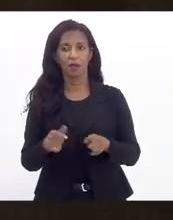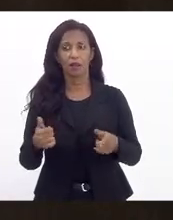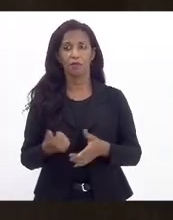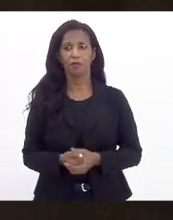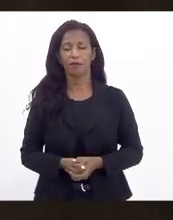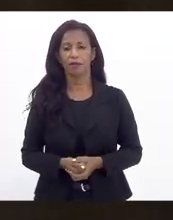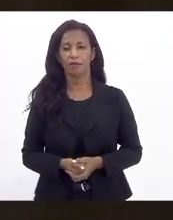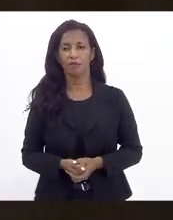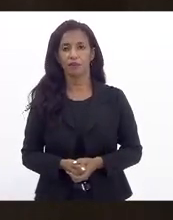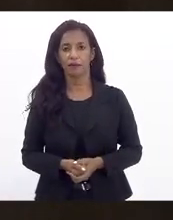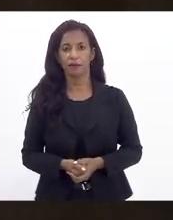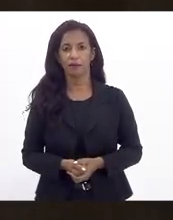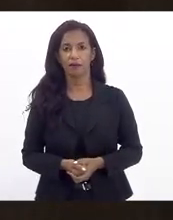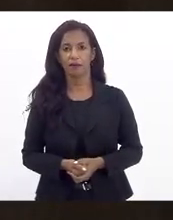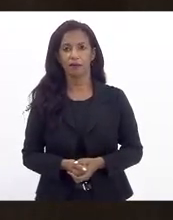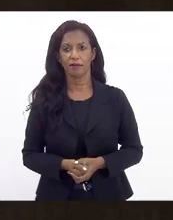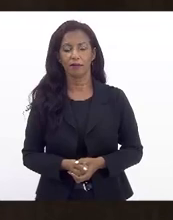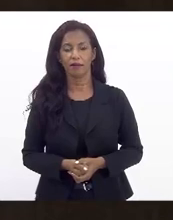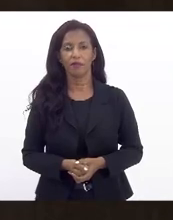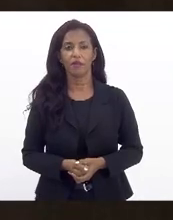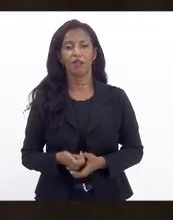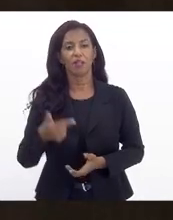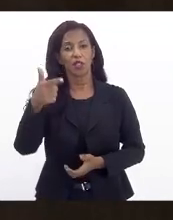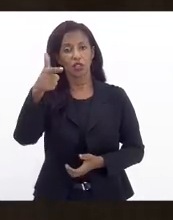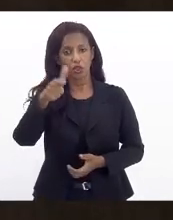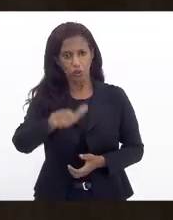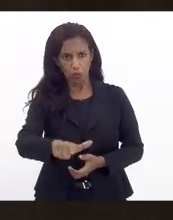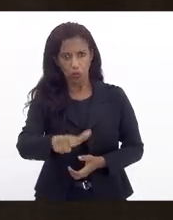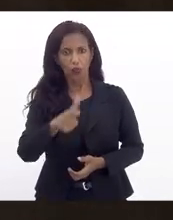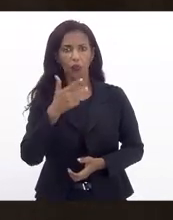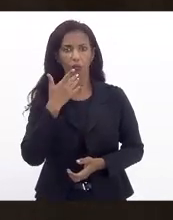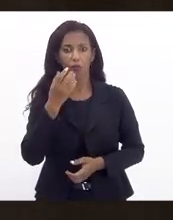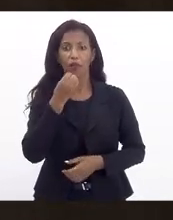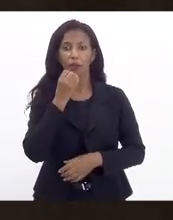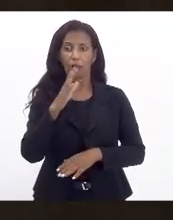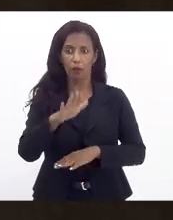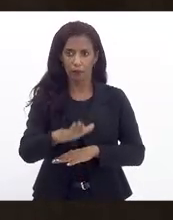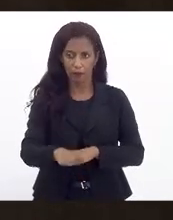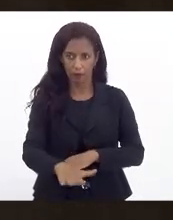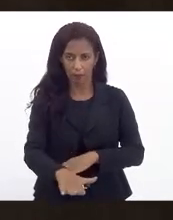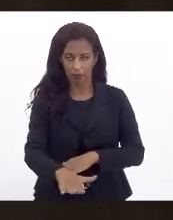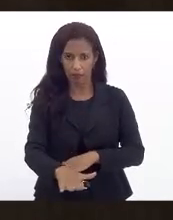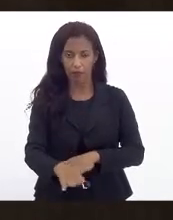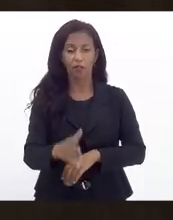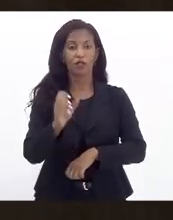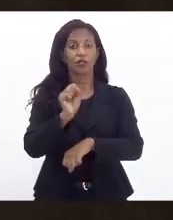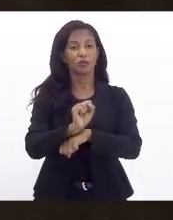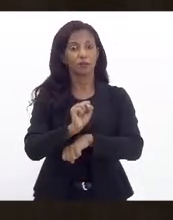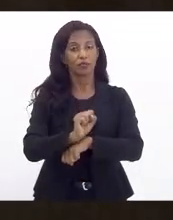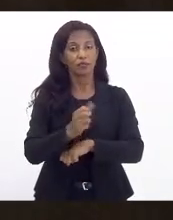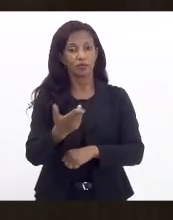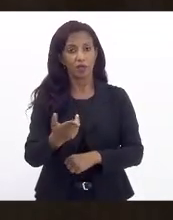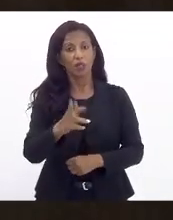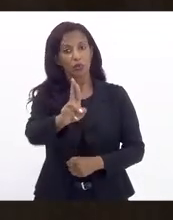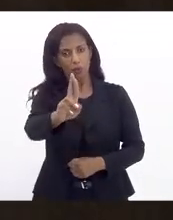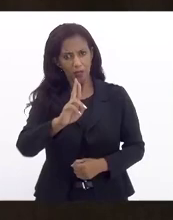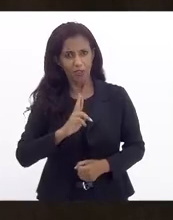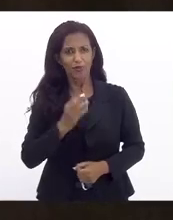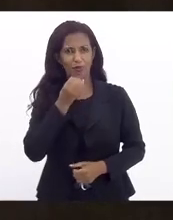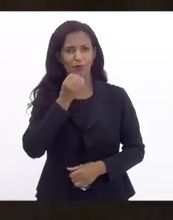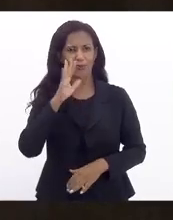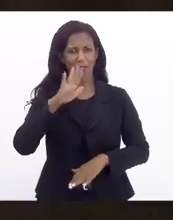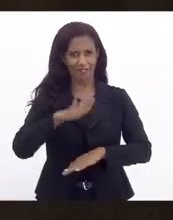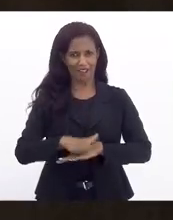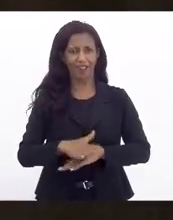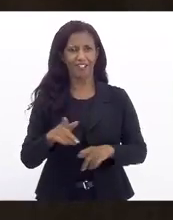dar a vossa excelência mais uma vez boa tarde esperando que vossa excelência me dê boa tarde